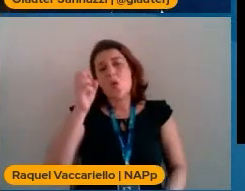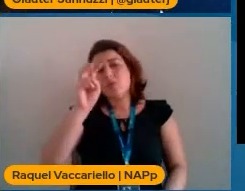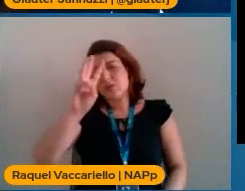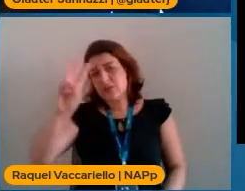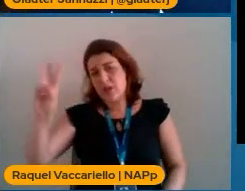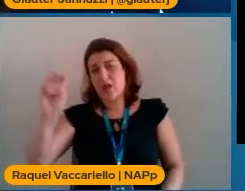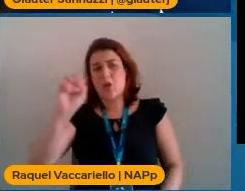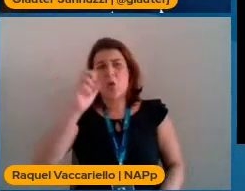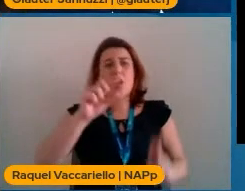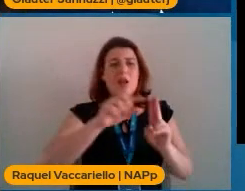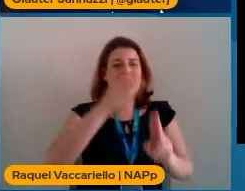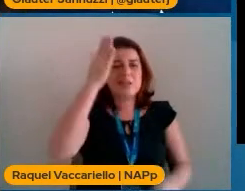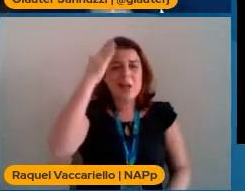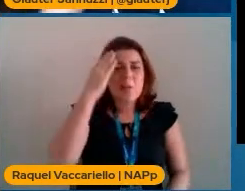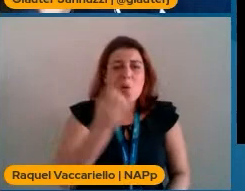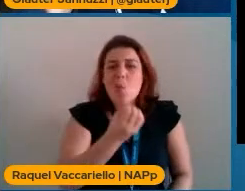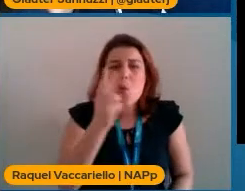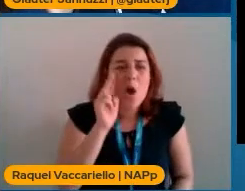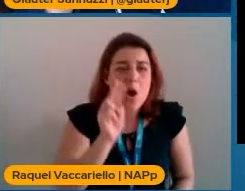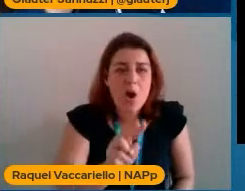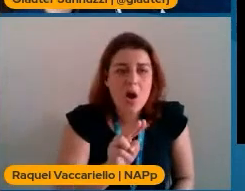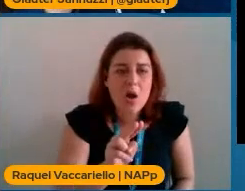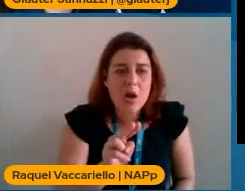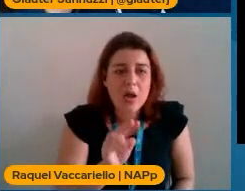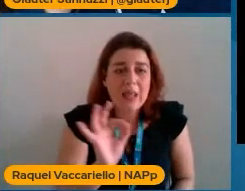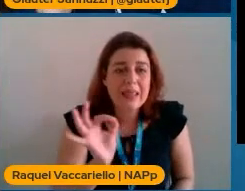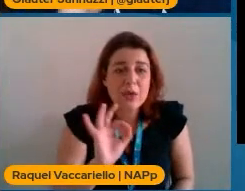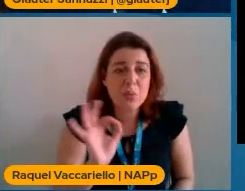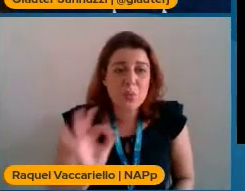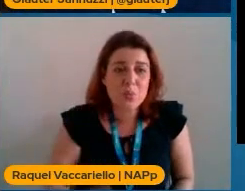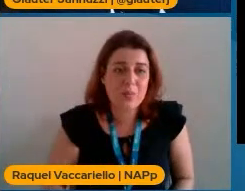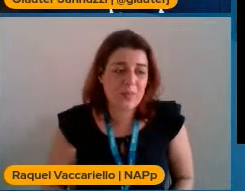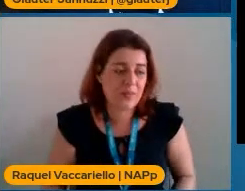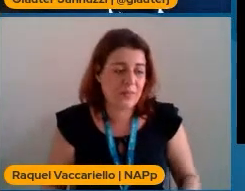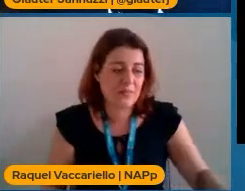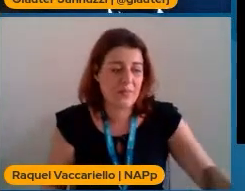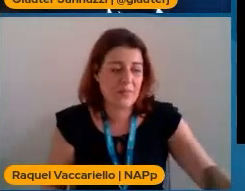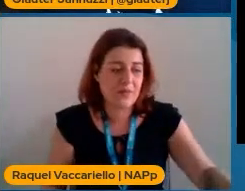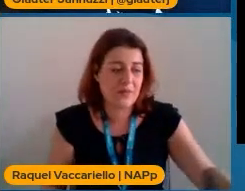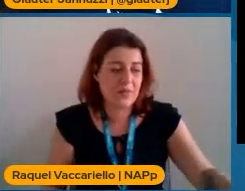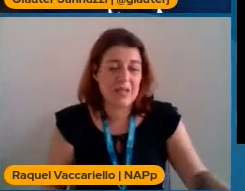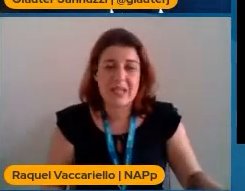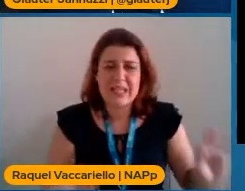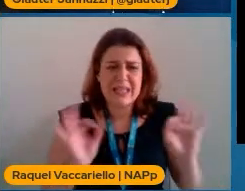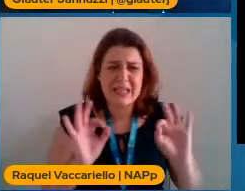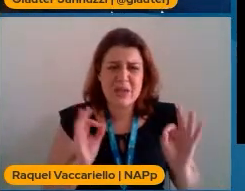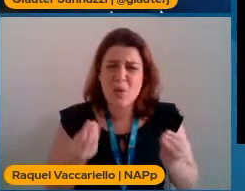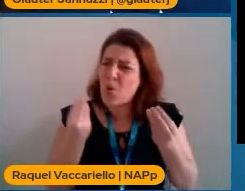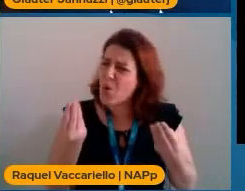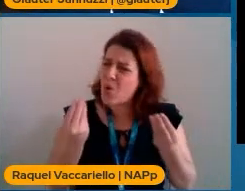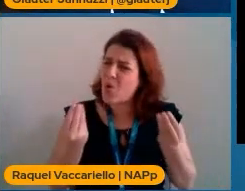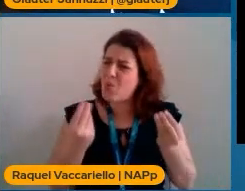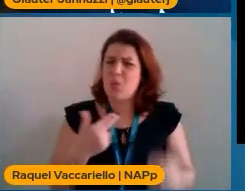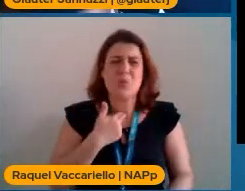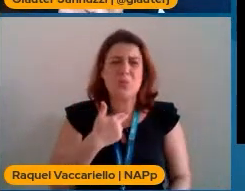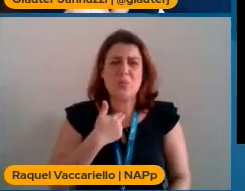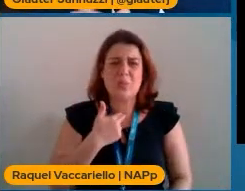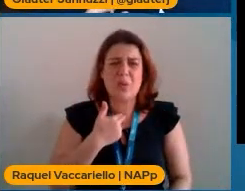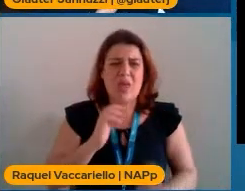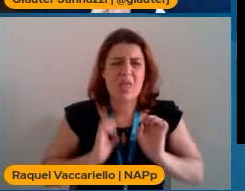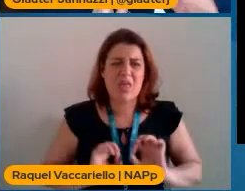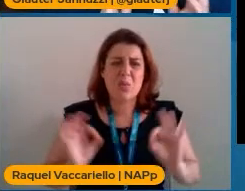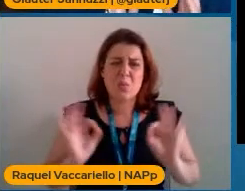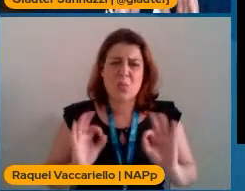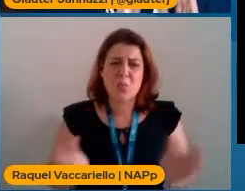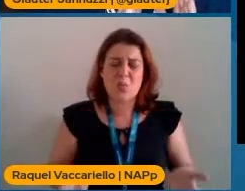quantos que a gente olha desses 200? Zero. Zero? Aí você vai falar: poxa, mas isso não pode, isso é antiético. Não, não é